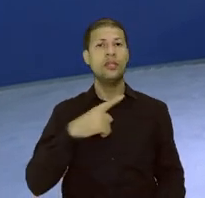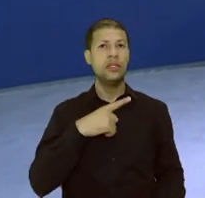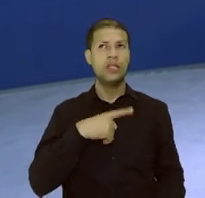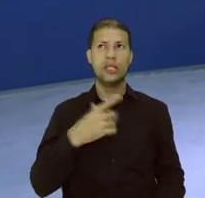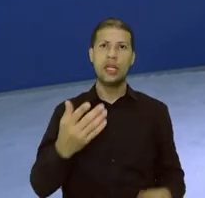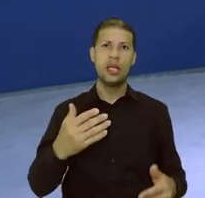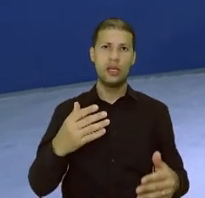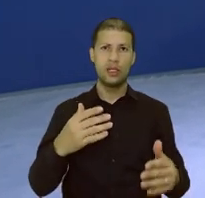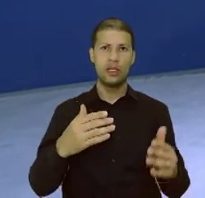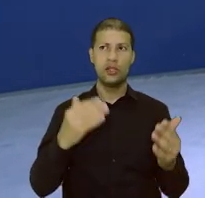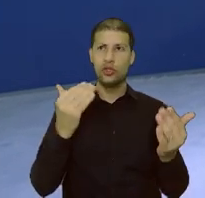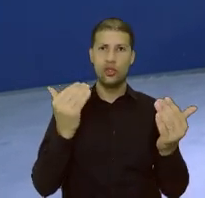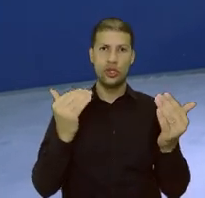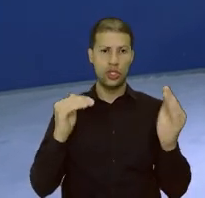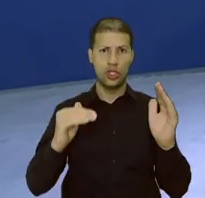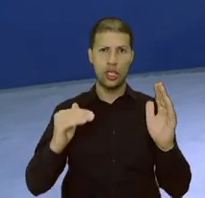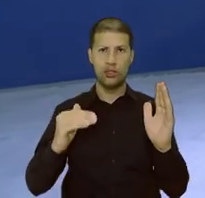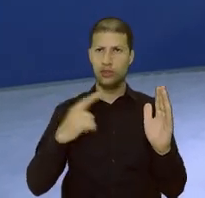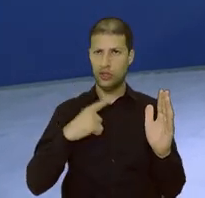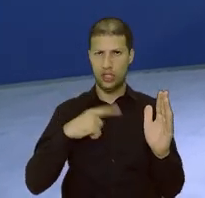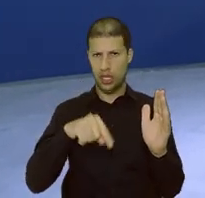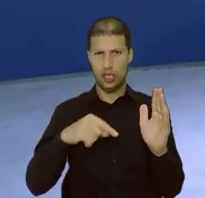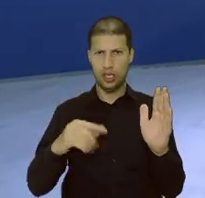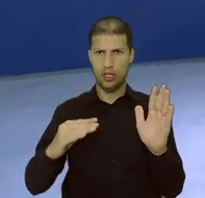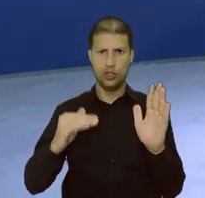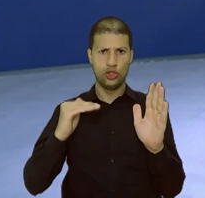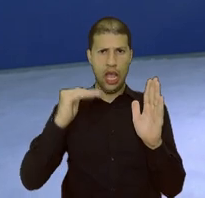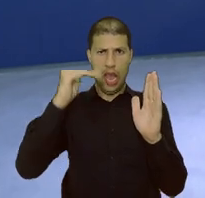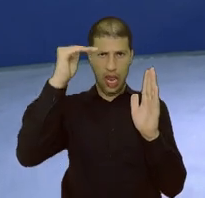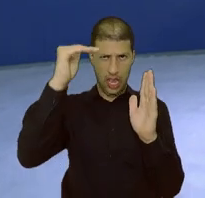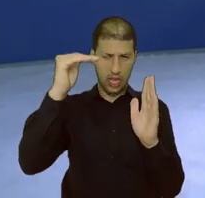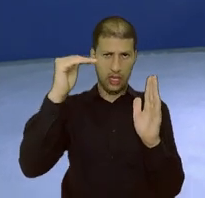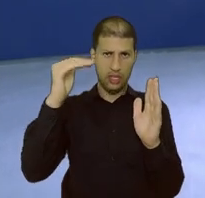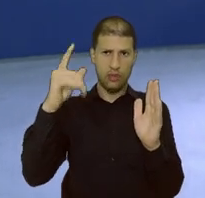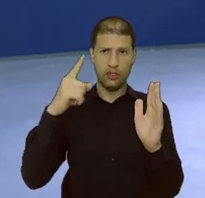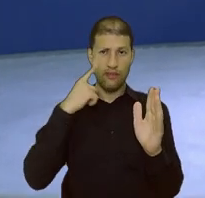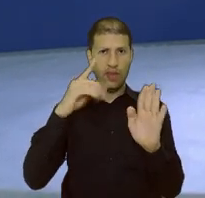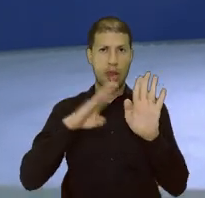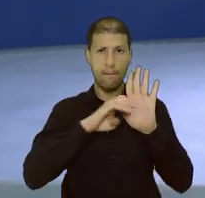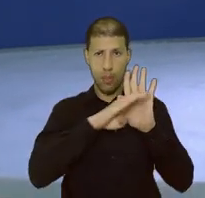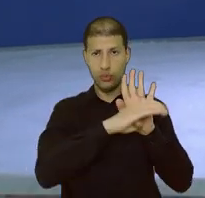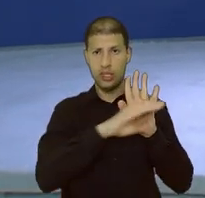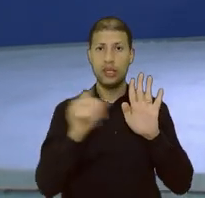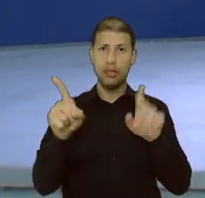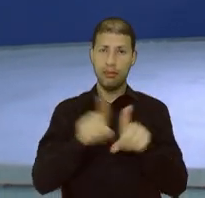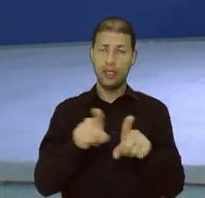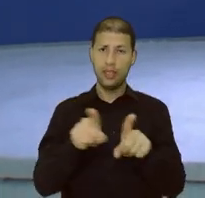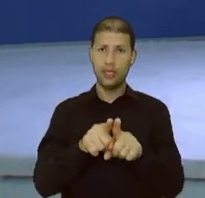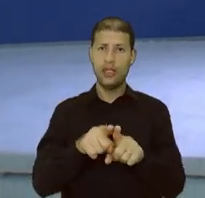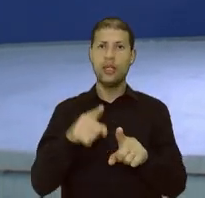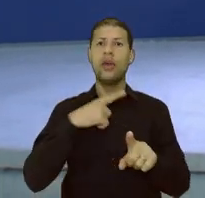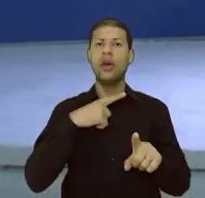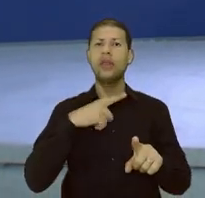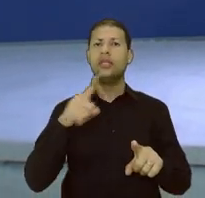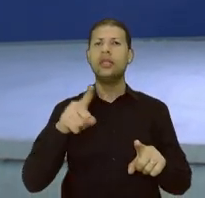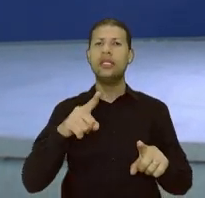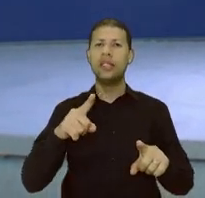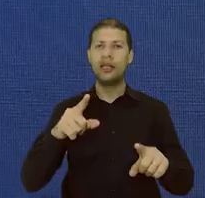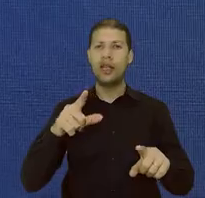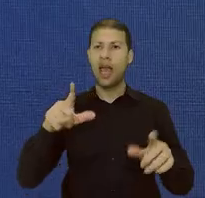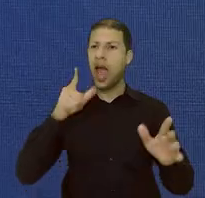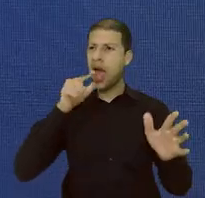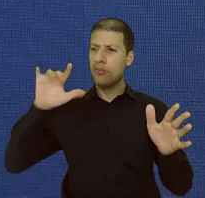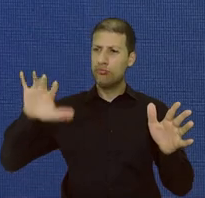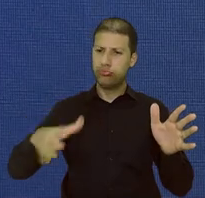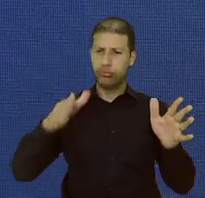é isso você vê na bolsa também é depois que você passa da rebentação da determinada